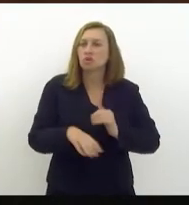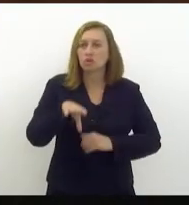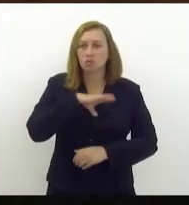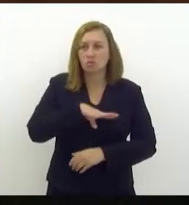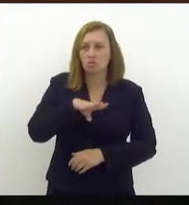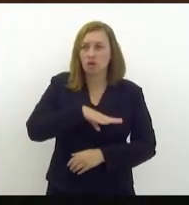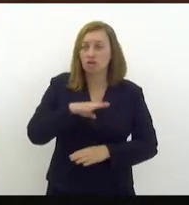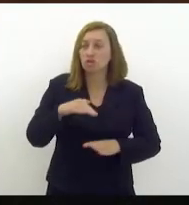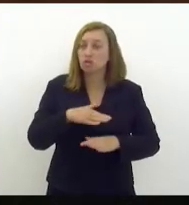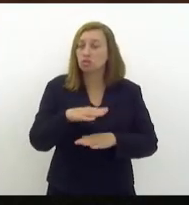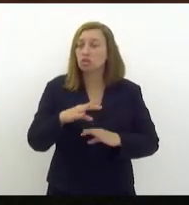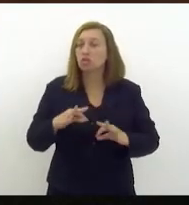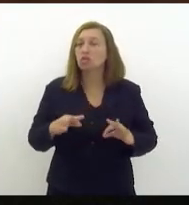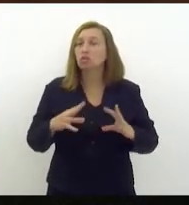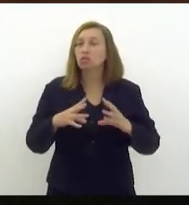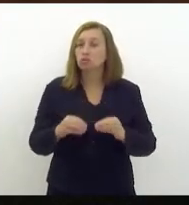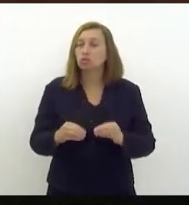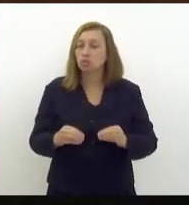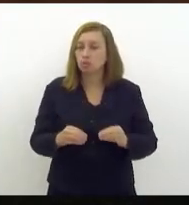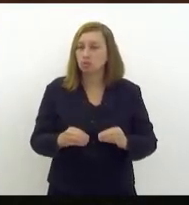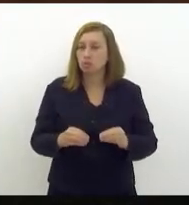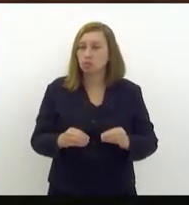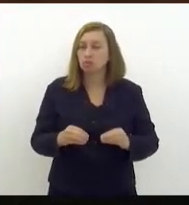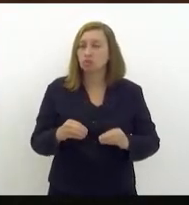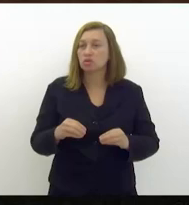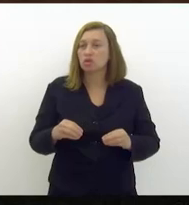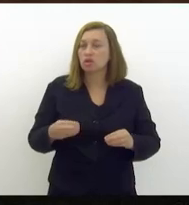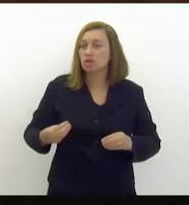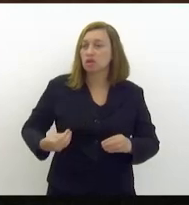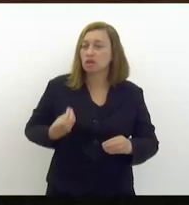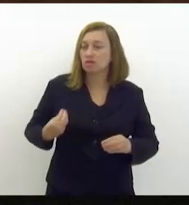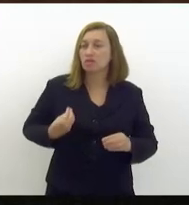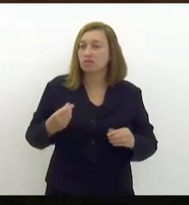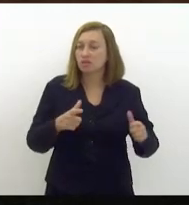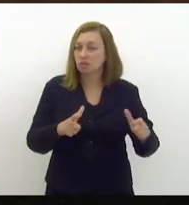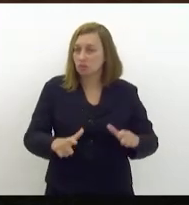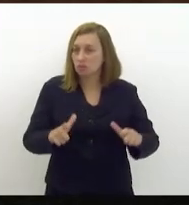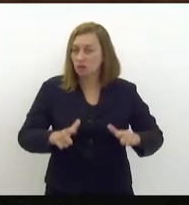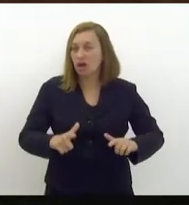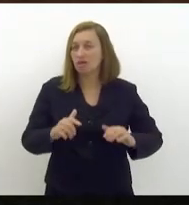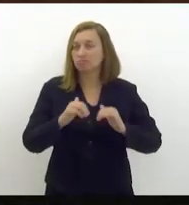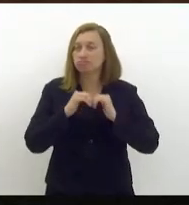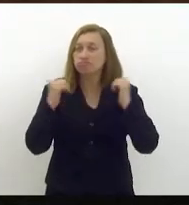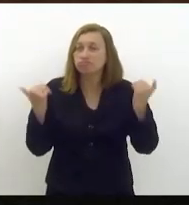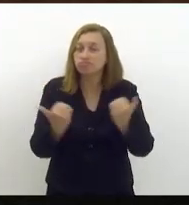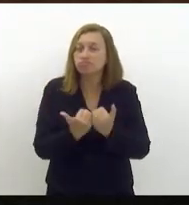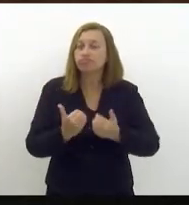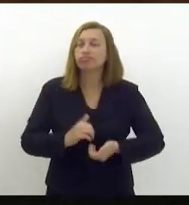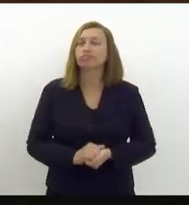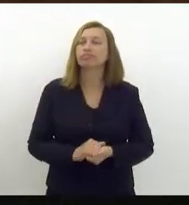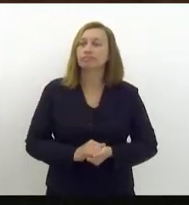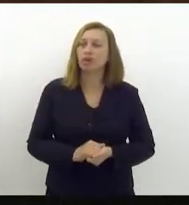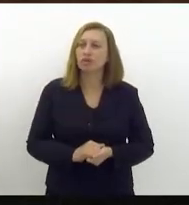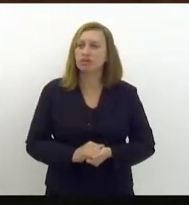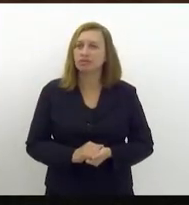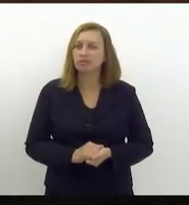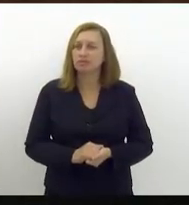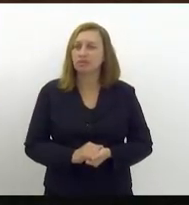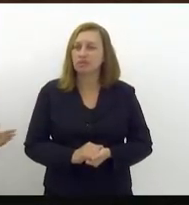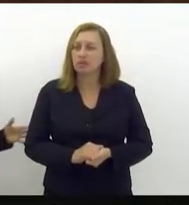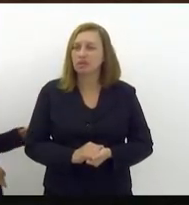e com todos os moradores daquela região da barreira do Vasco a gente tem acompanhado com certo estarecimento